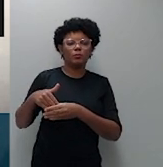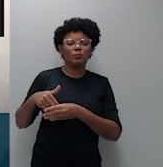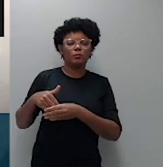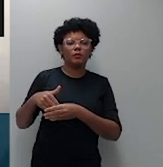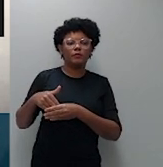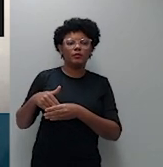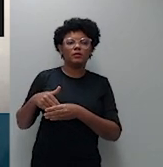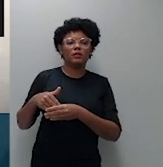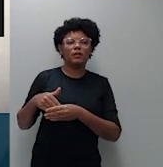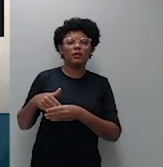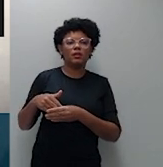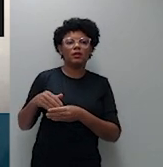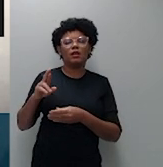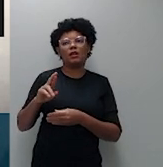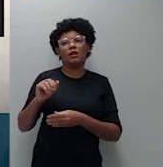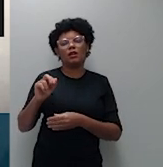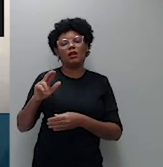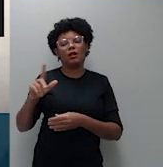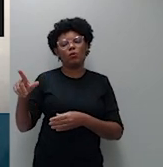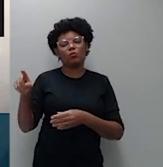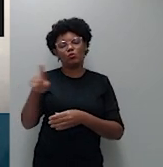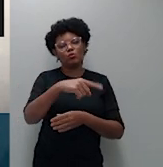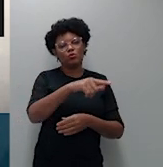aguardam os mais